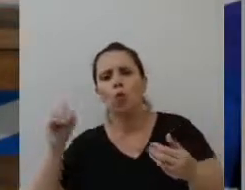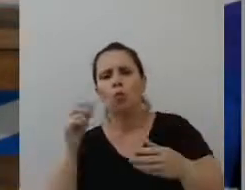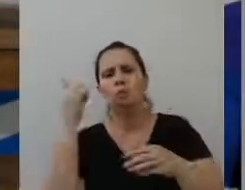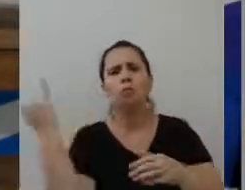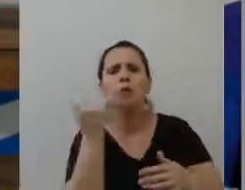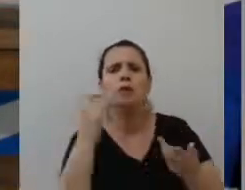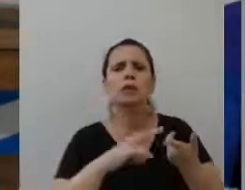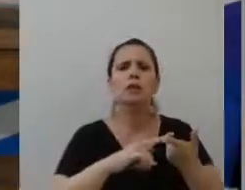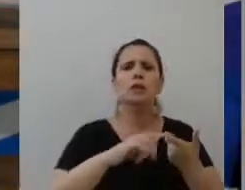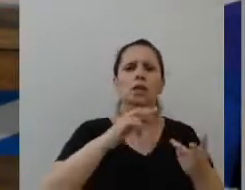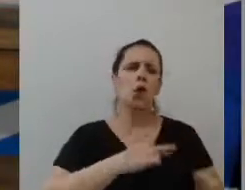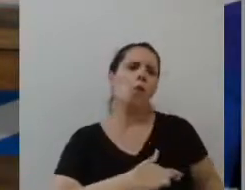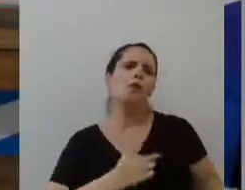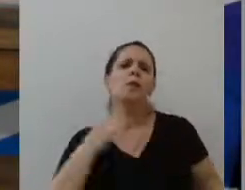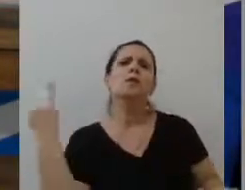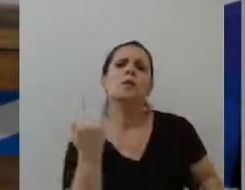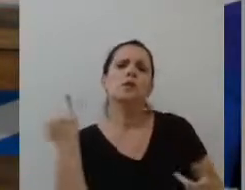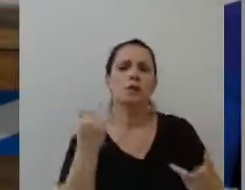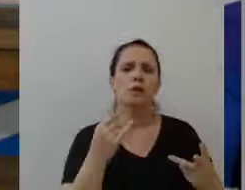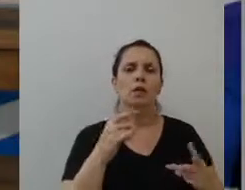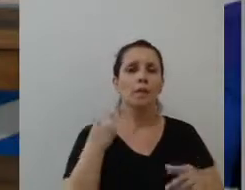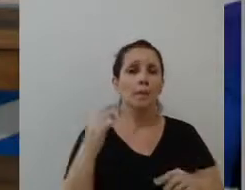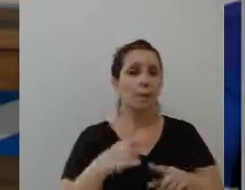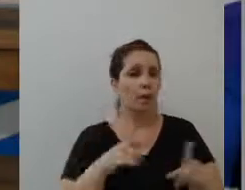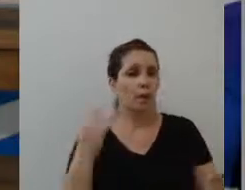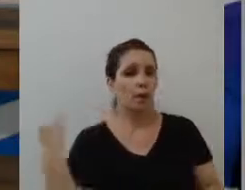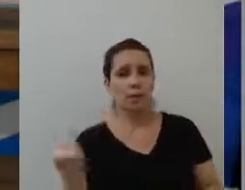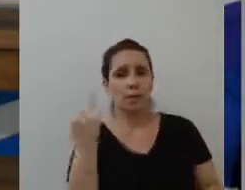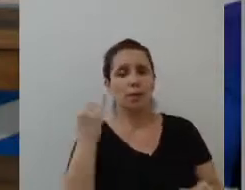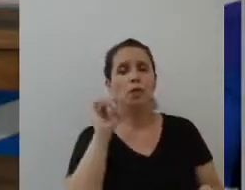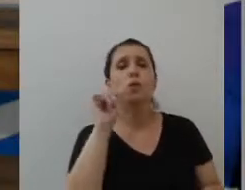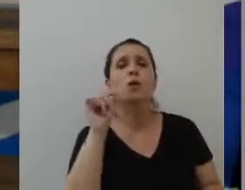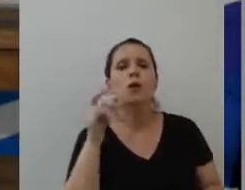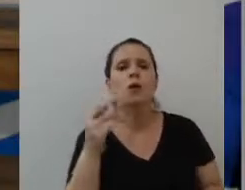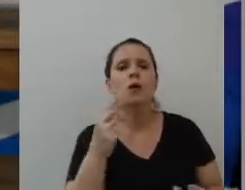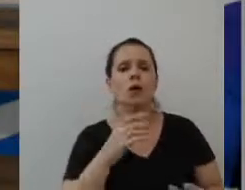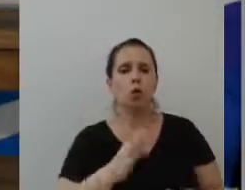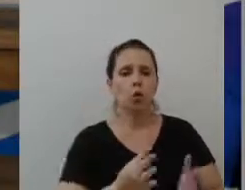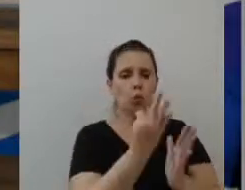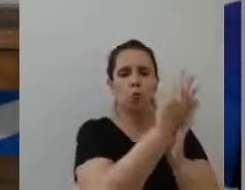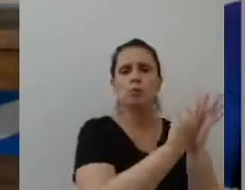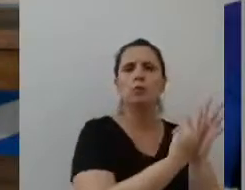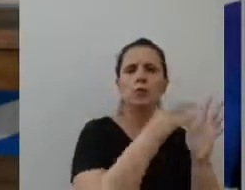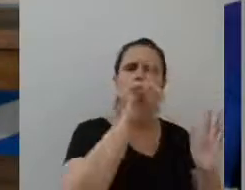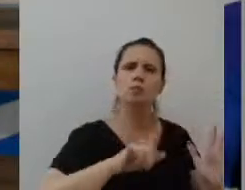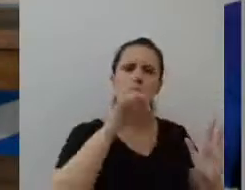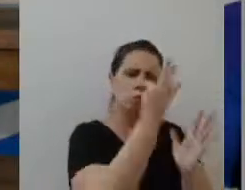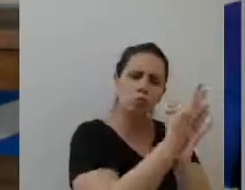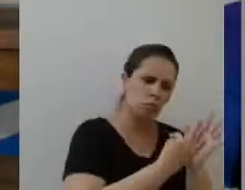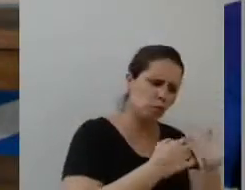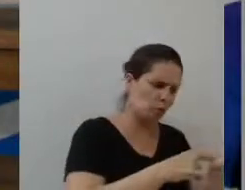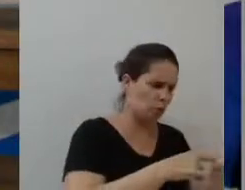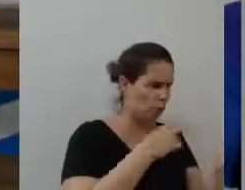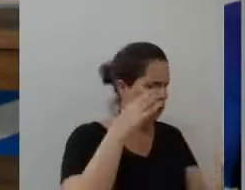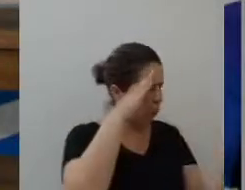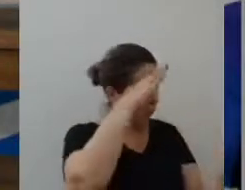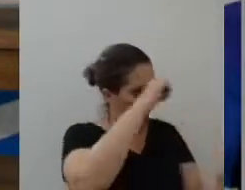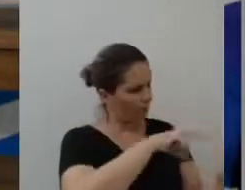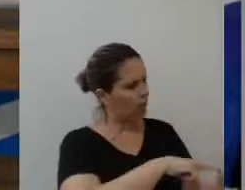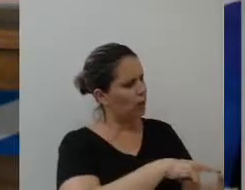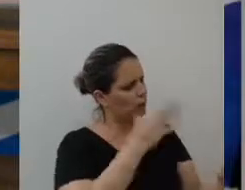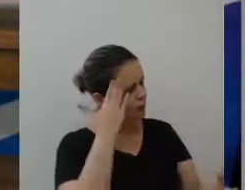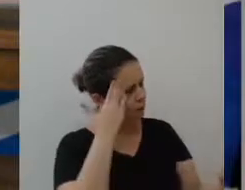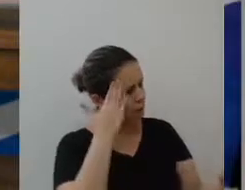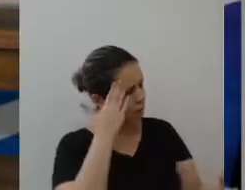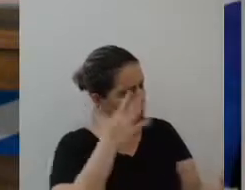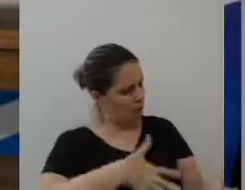vai. Mas o ideal é que o texto literário fale com você. Que o texto, não só literário, que o texto fale com você. Que você